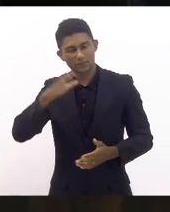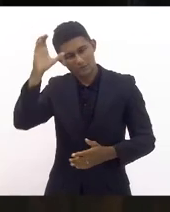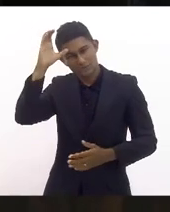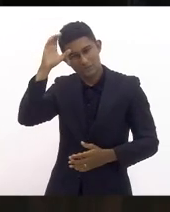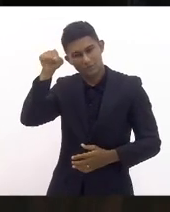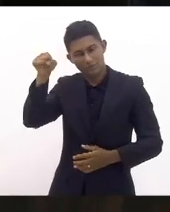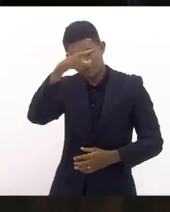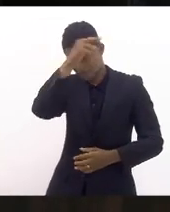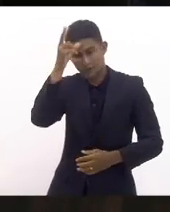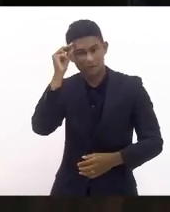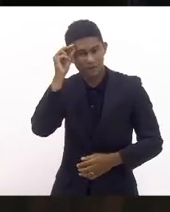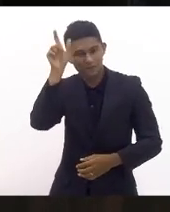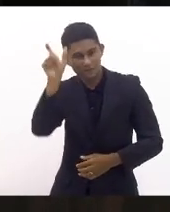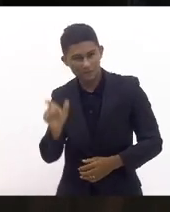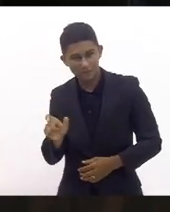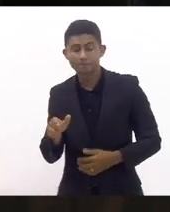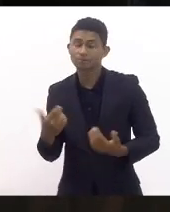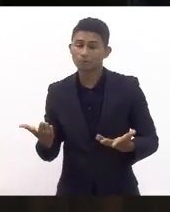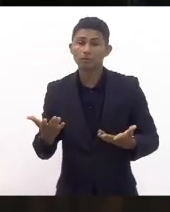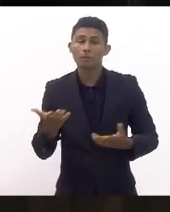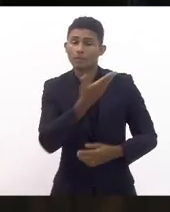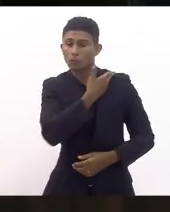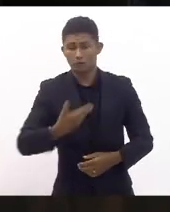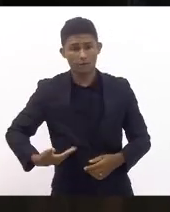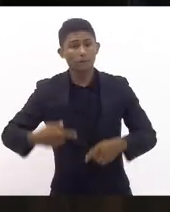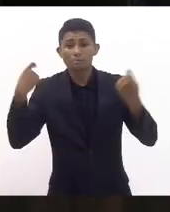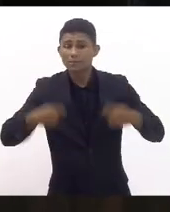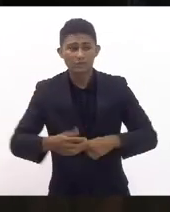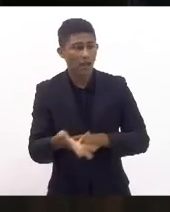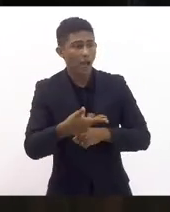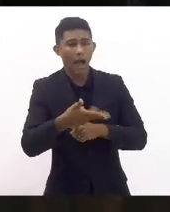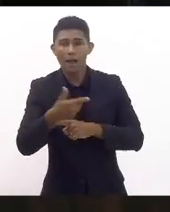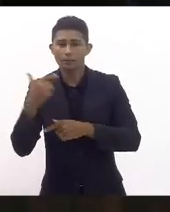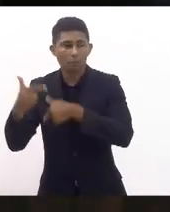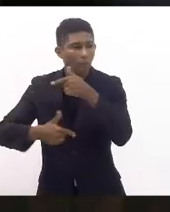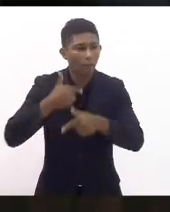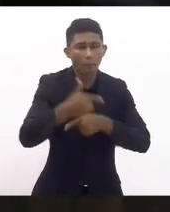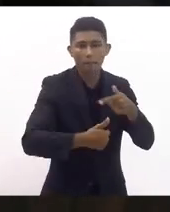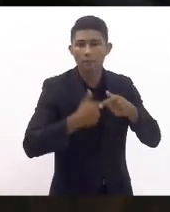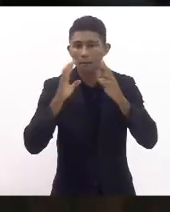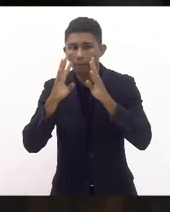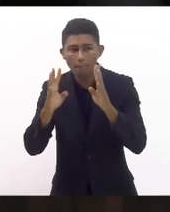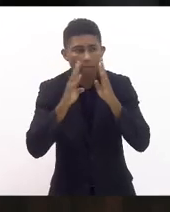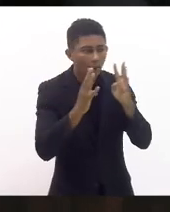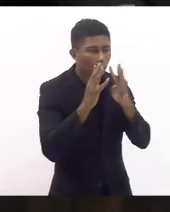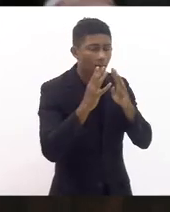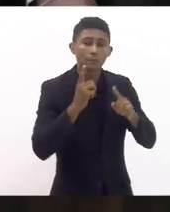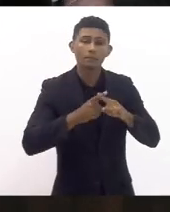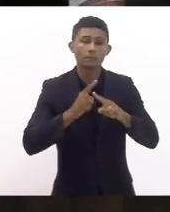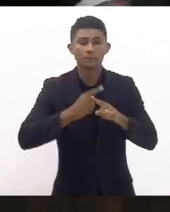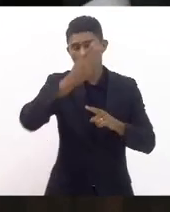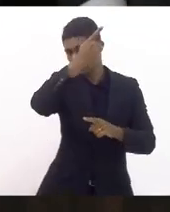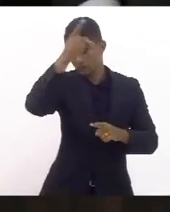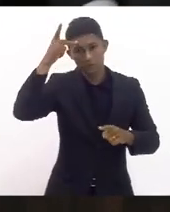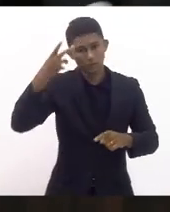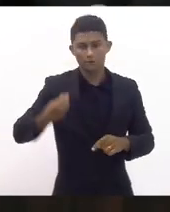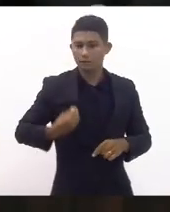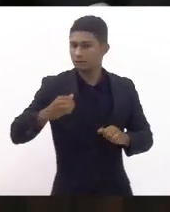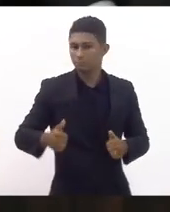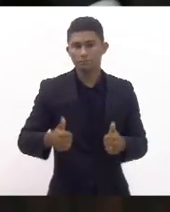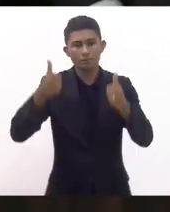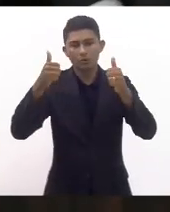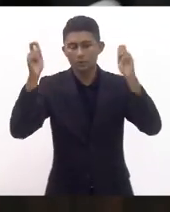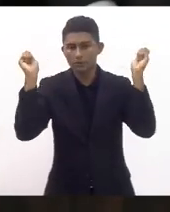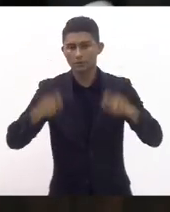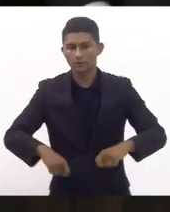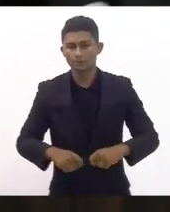tem que acelerar, porque melhora a arrecadação e melhora a vida das pessoas. Só vamos melhorar a vida das pessoas, ter